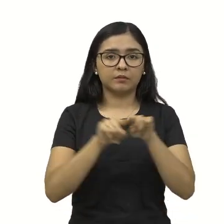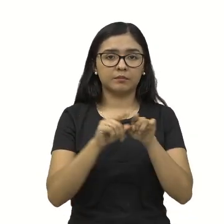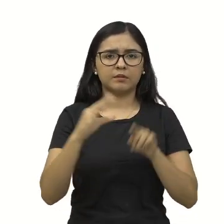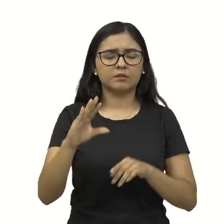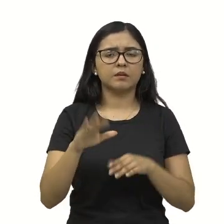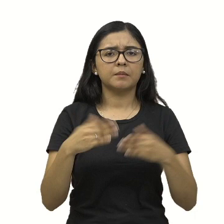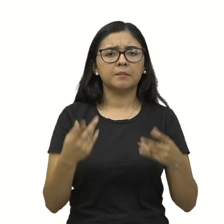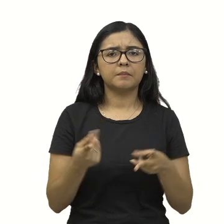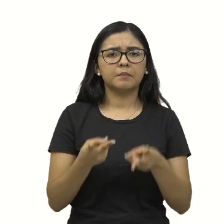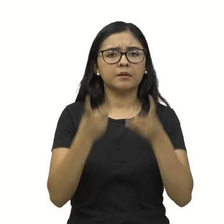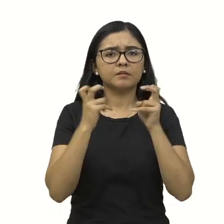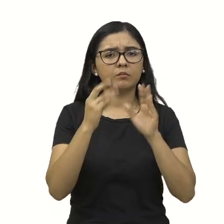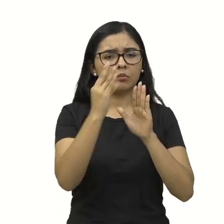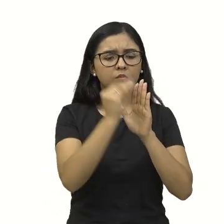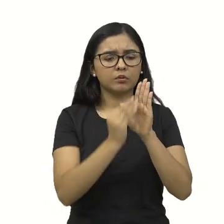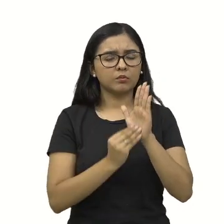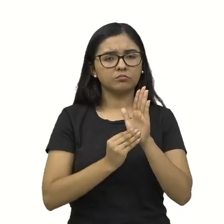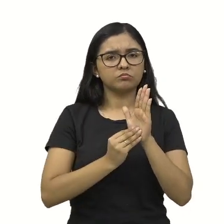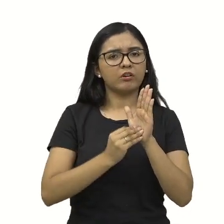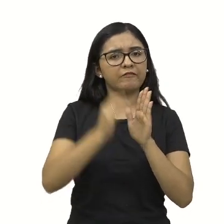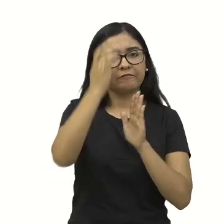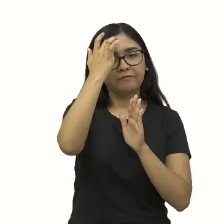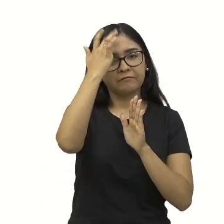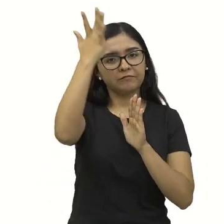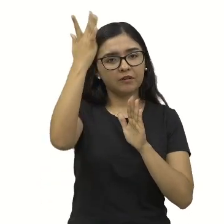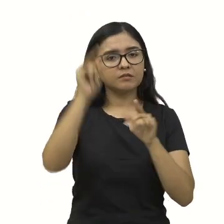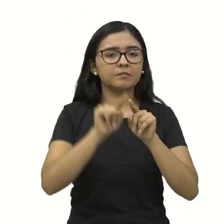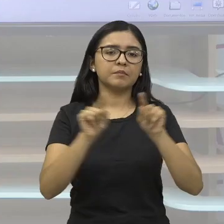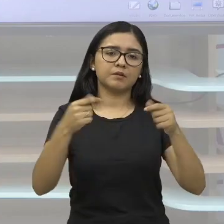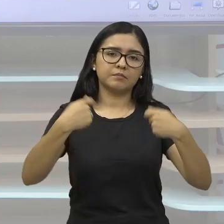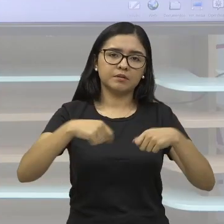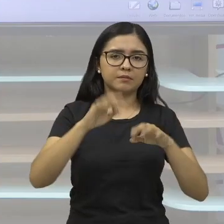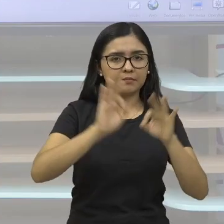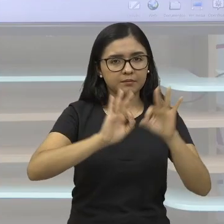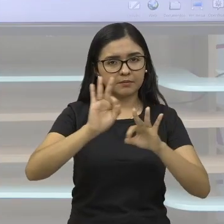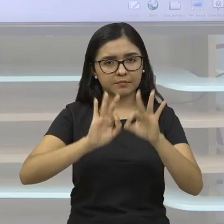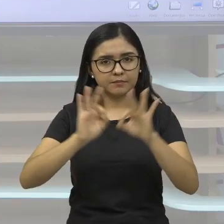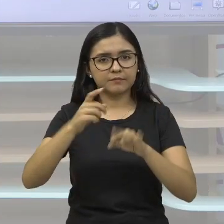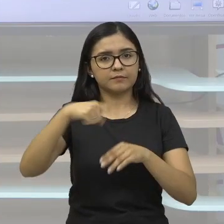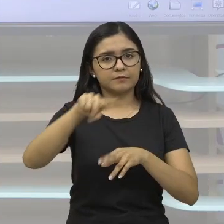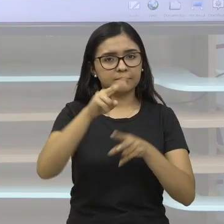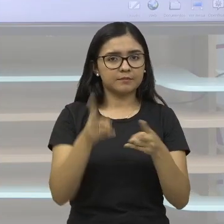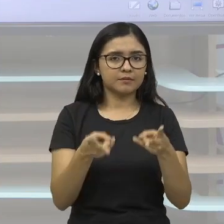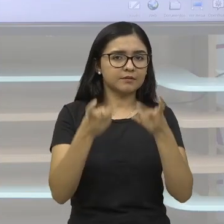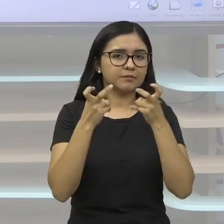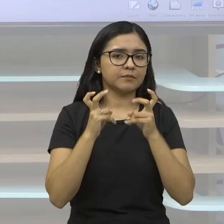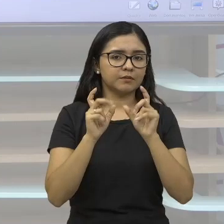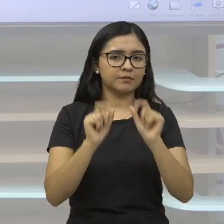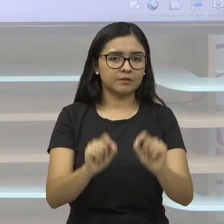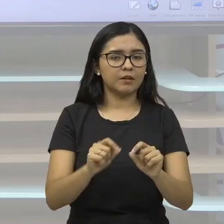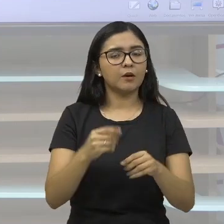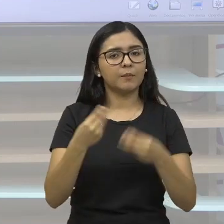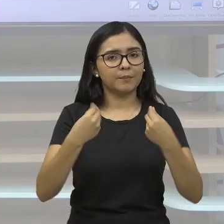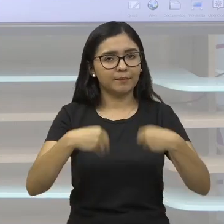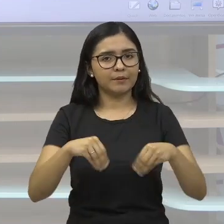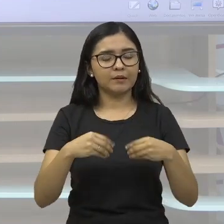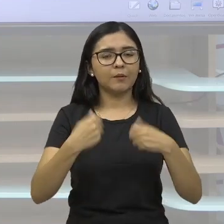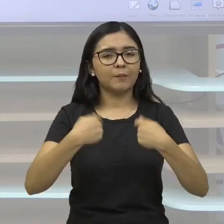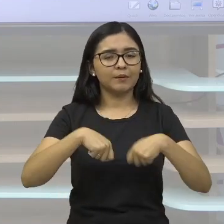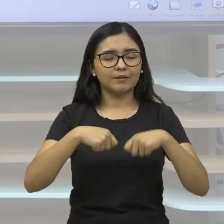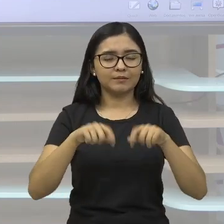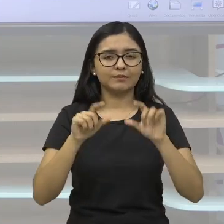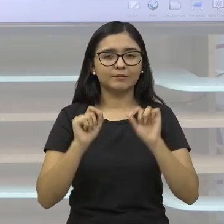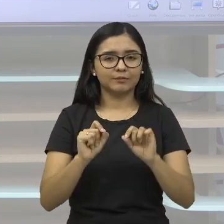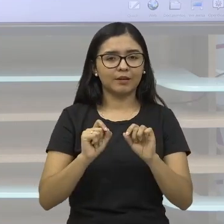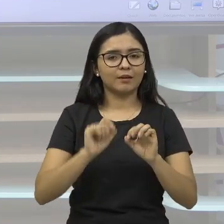difícil da gente fazer, né? Ele só é um pouquinho trabalhoso. Vocês estão vendo, né, que eu estou tendo que mexer aqui